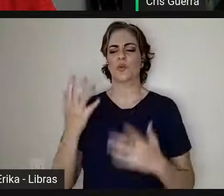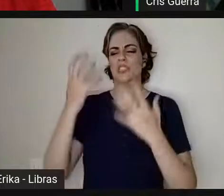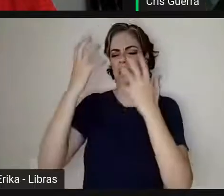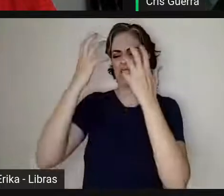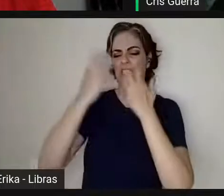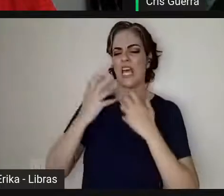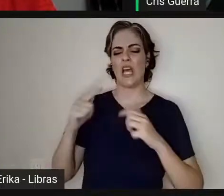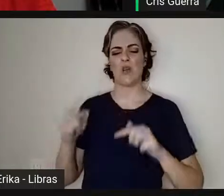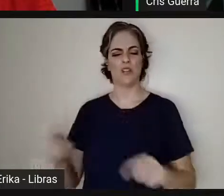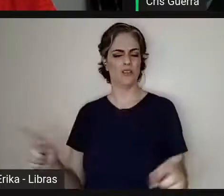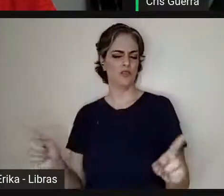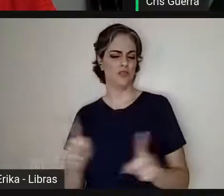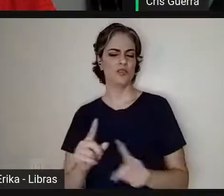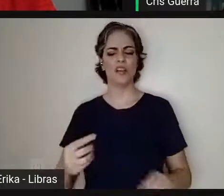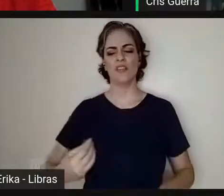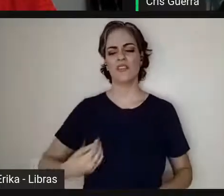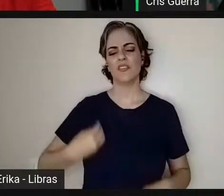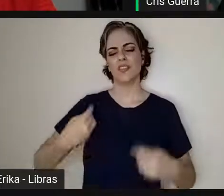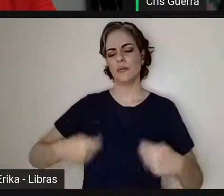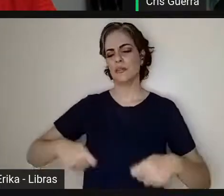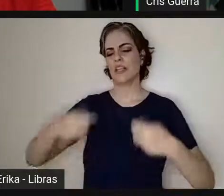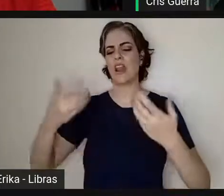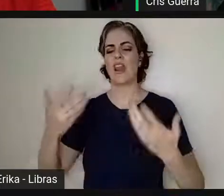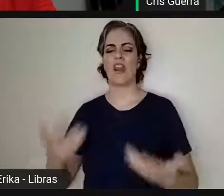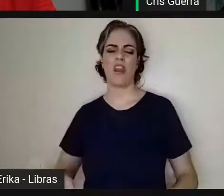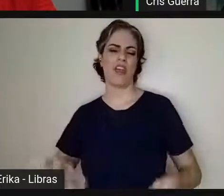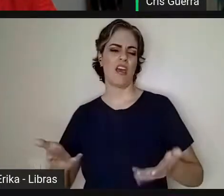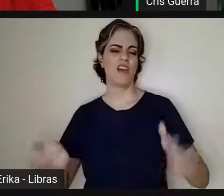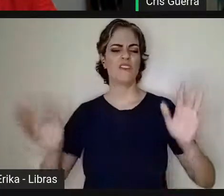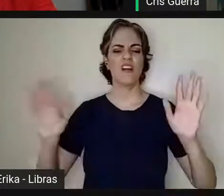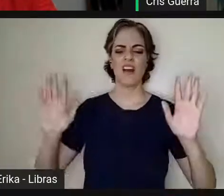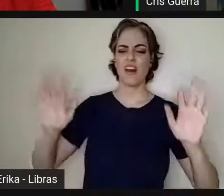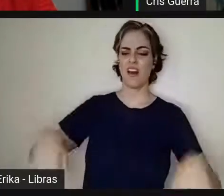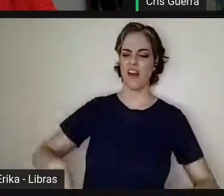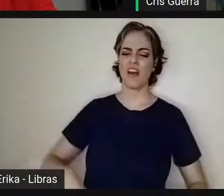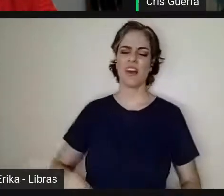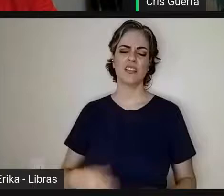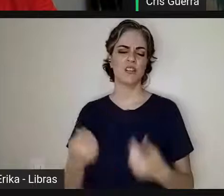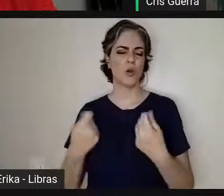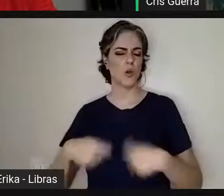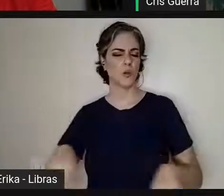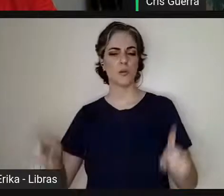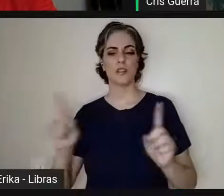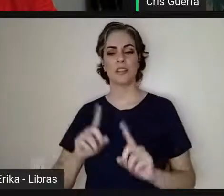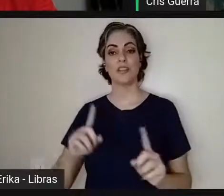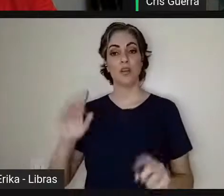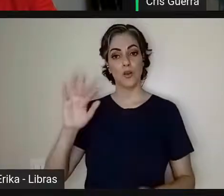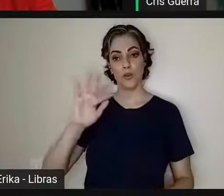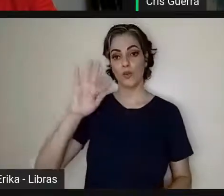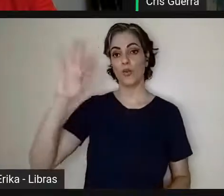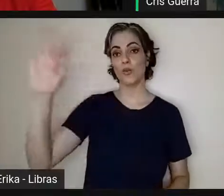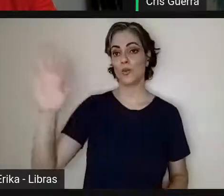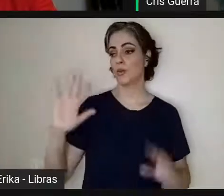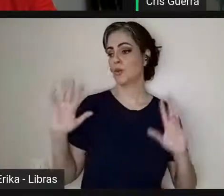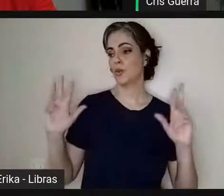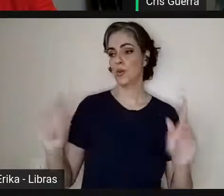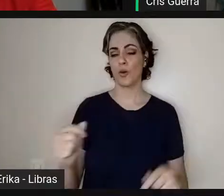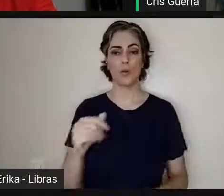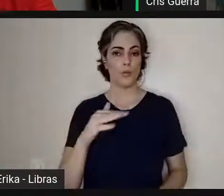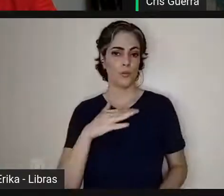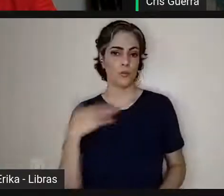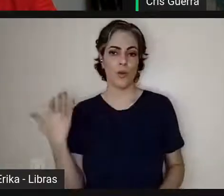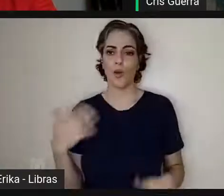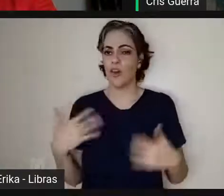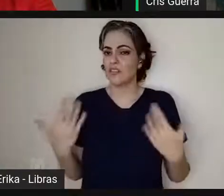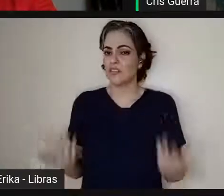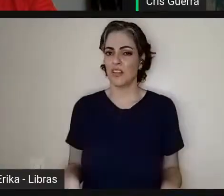levar a vida tão a sério assim, porque, afinal de contas, ela não leva a sério, gente. No final, estaremos todos, né, mortos mesmo, então a gente tem que rir